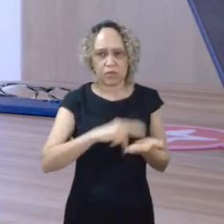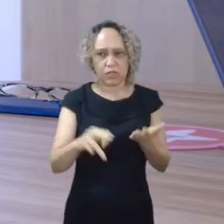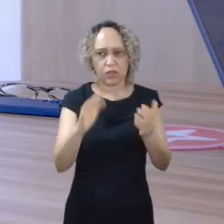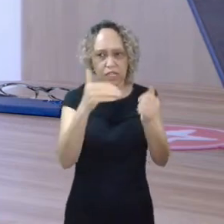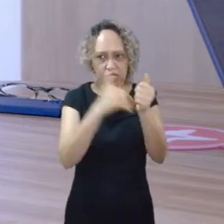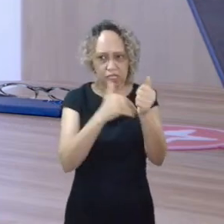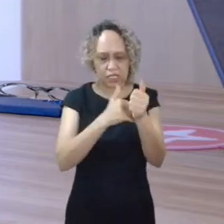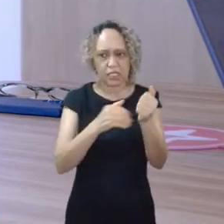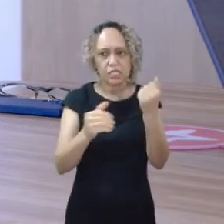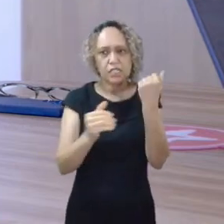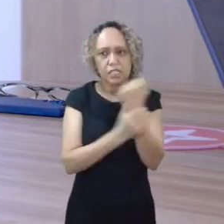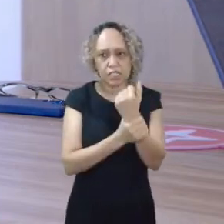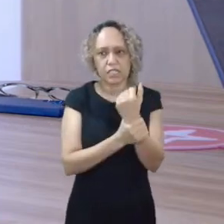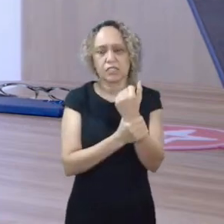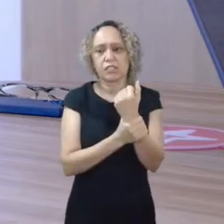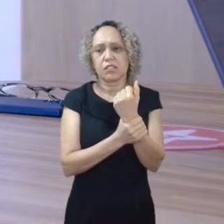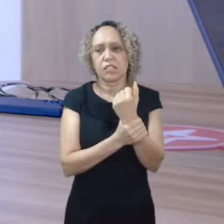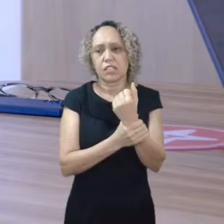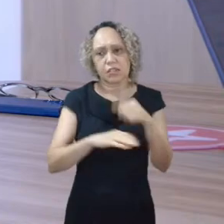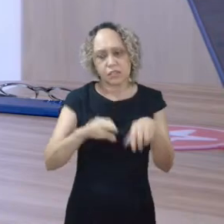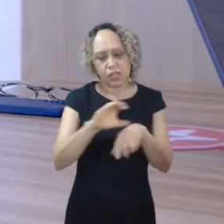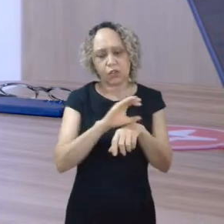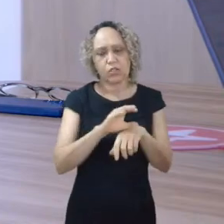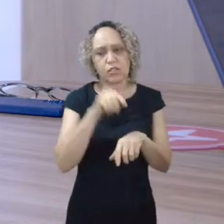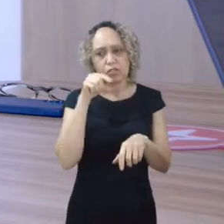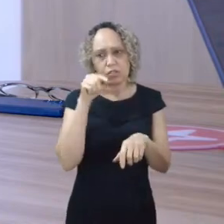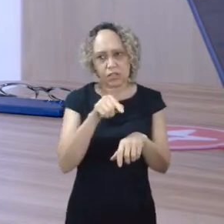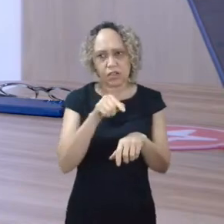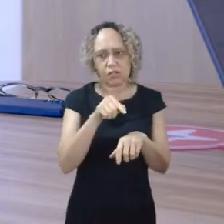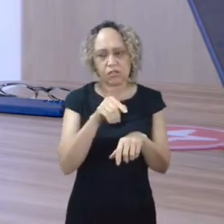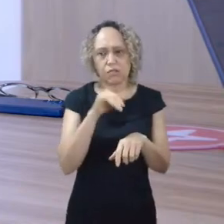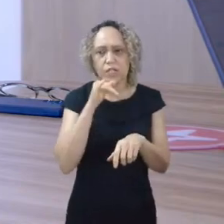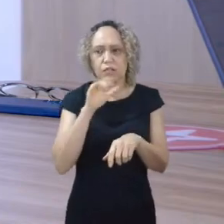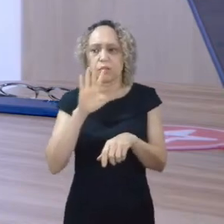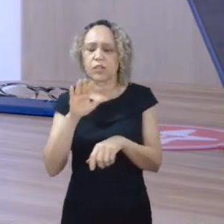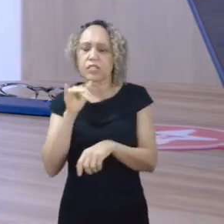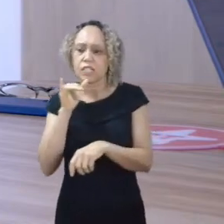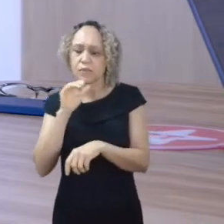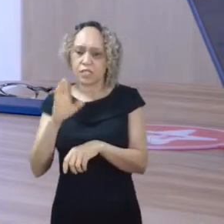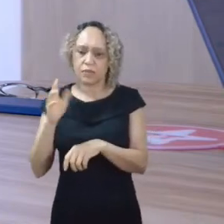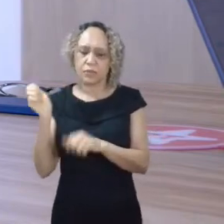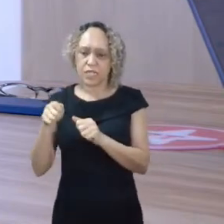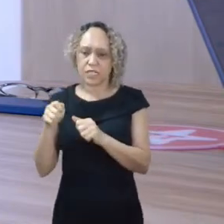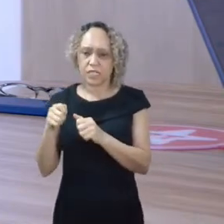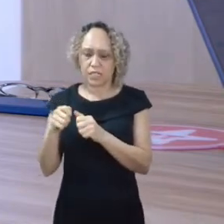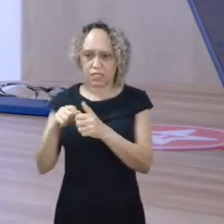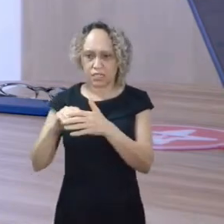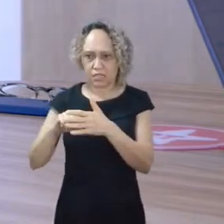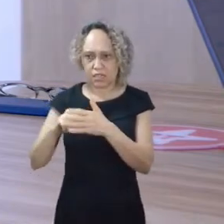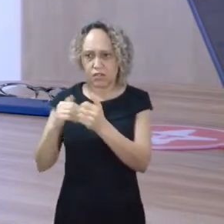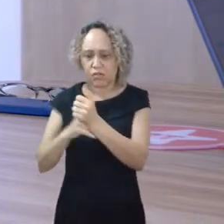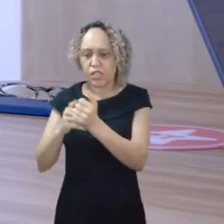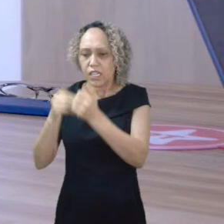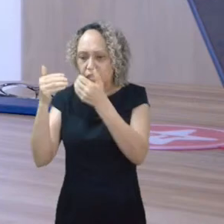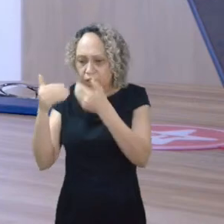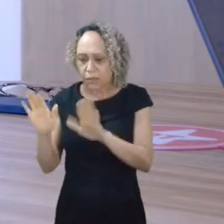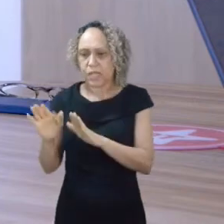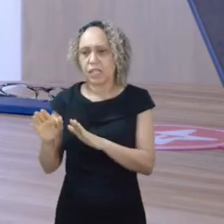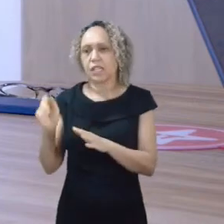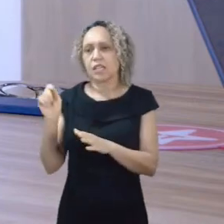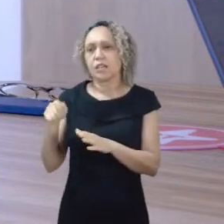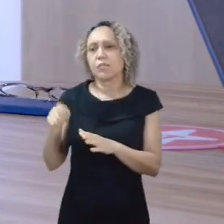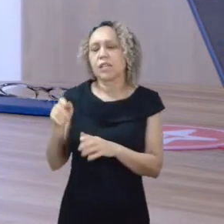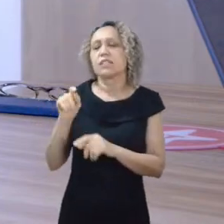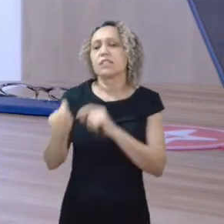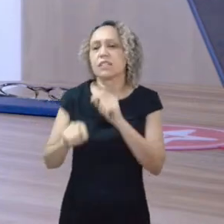quebra de um sigilo telemático, vai ter que ter uma ordem judicial para determinar um grampo no meu telefone, passar a ouvir esse telefone, para quem